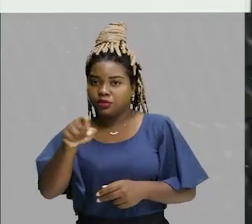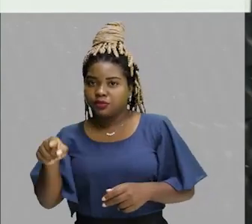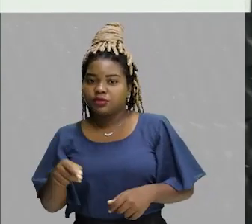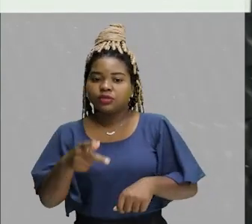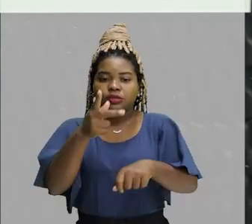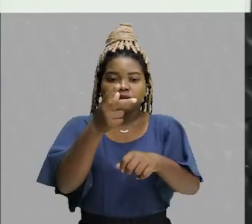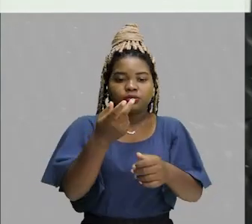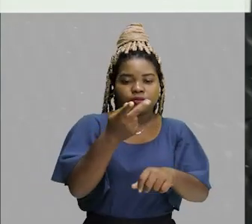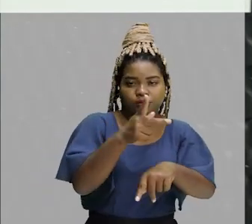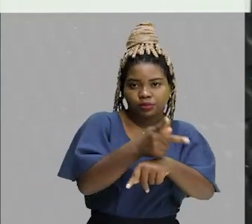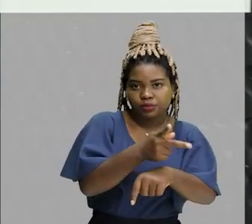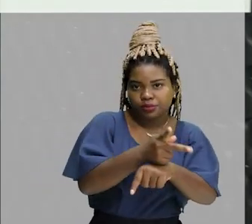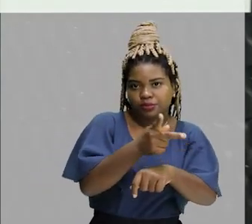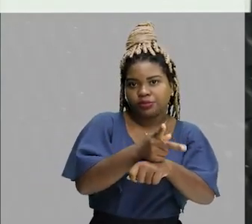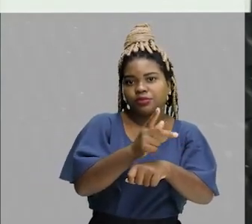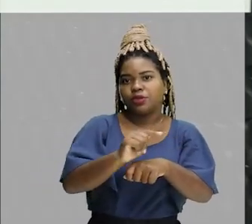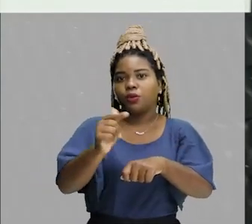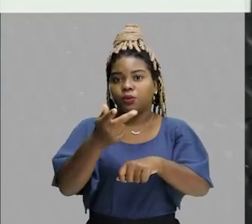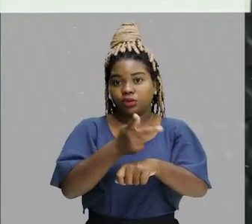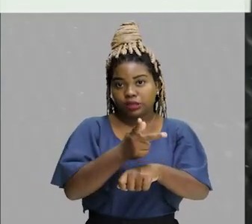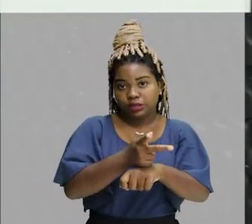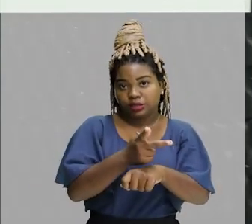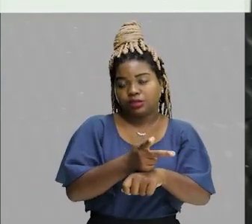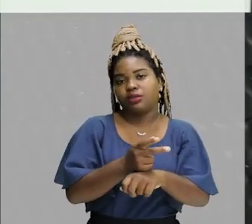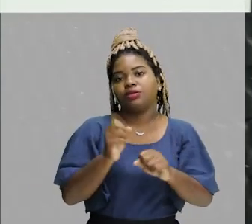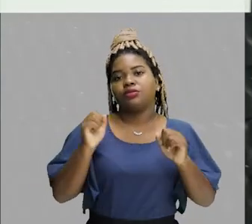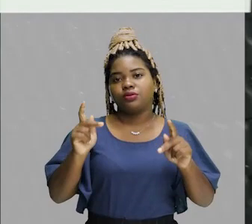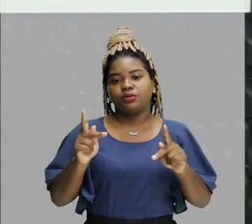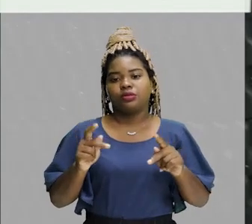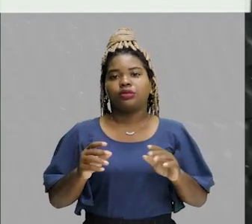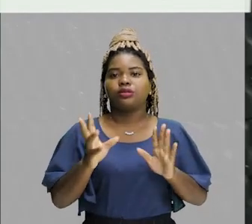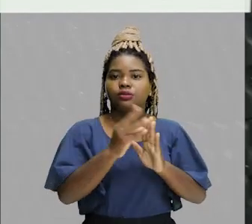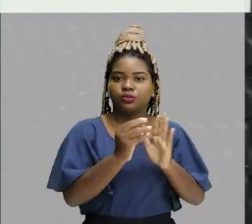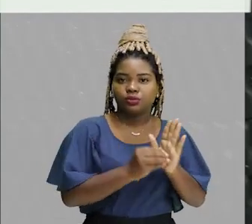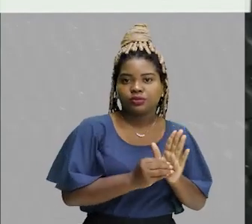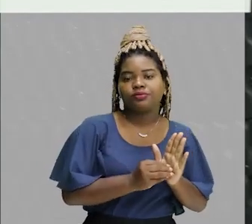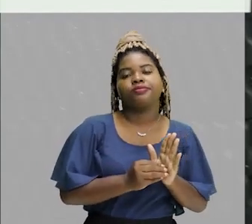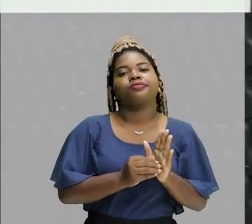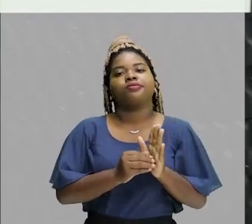aulas sobre este tema, que nós ainda teremos várias para poder ajudá-los